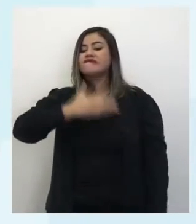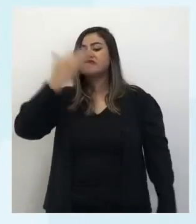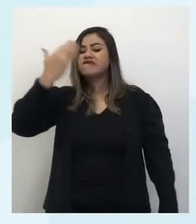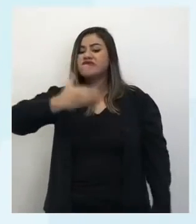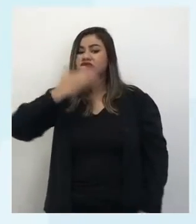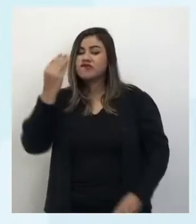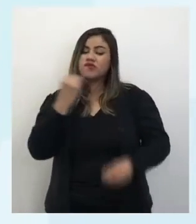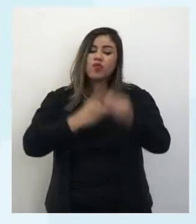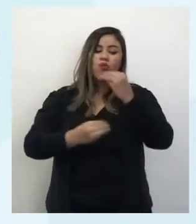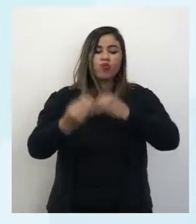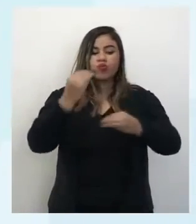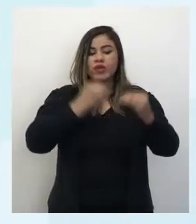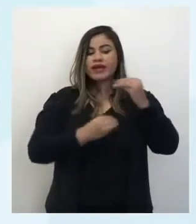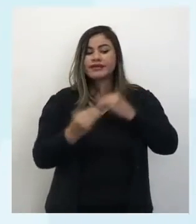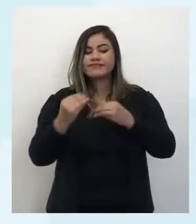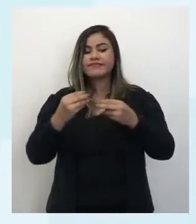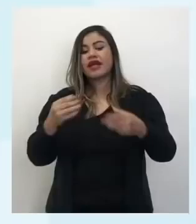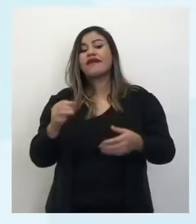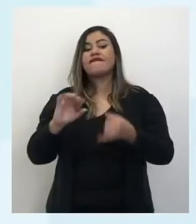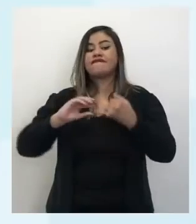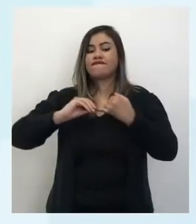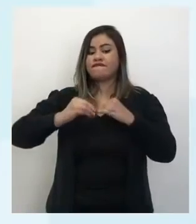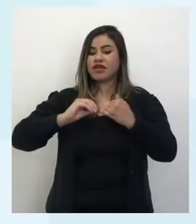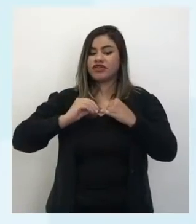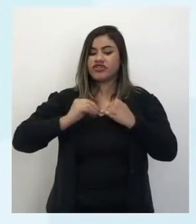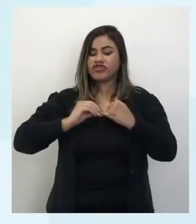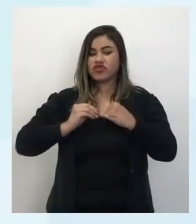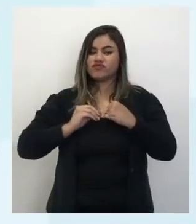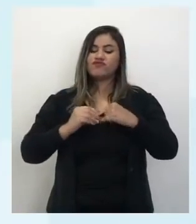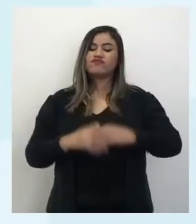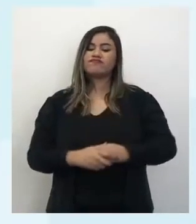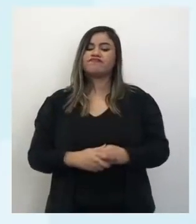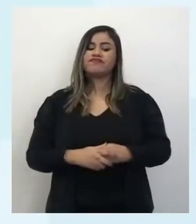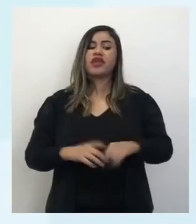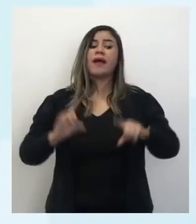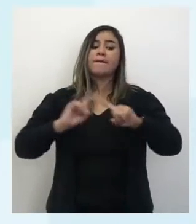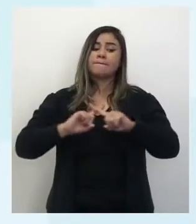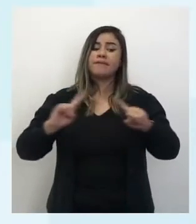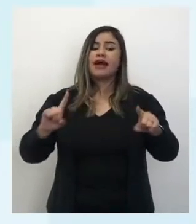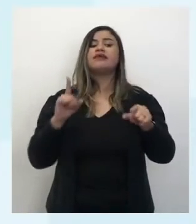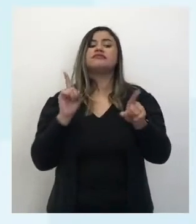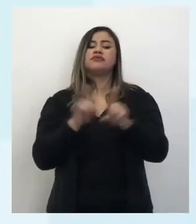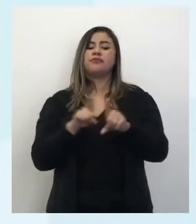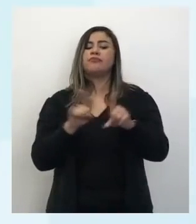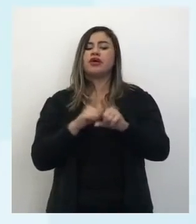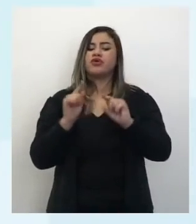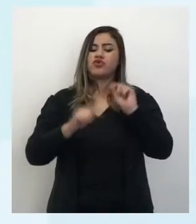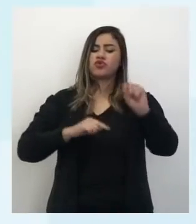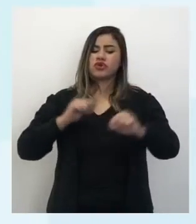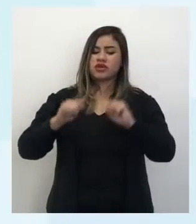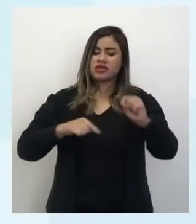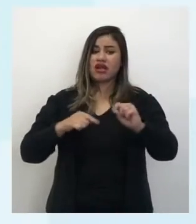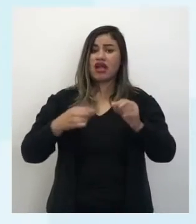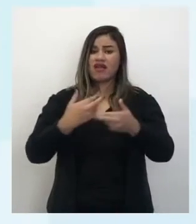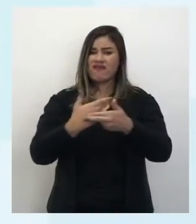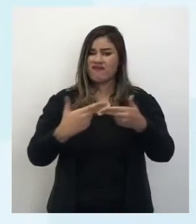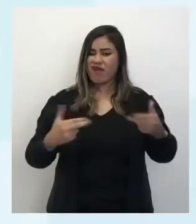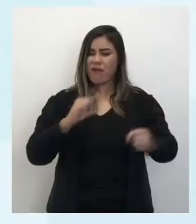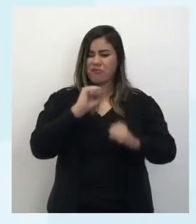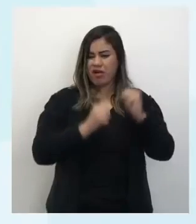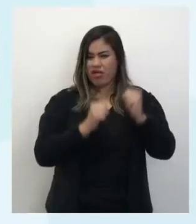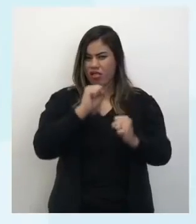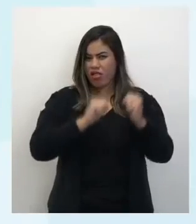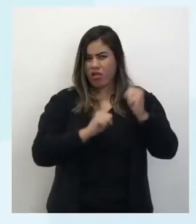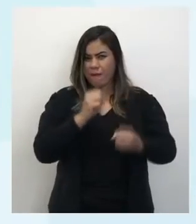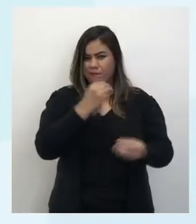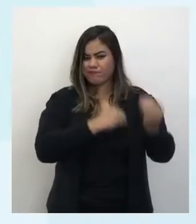e feijão entre a população em geral. Mas houve aumento do consumo de ultraprocessados entre os